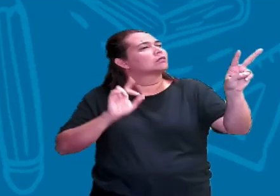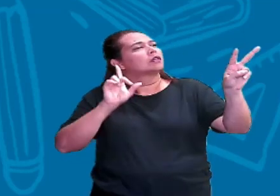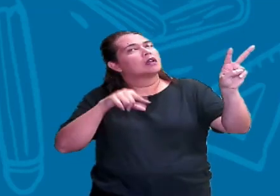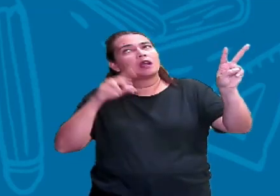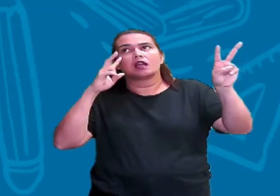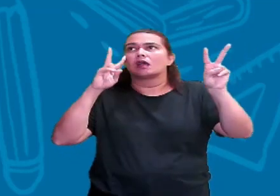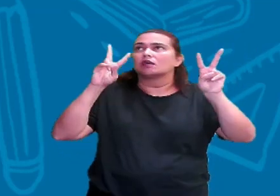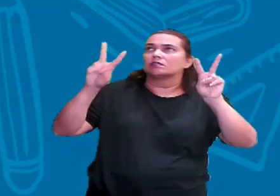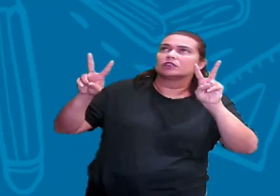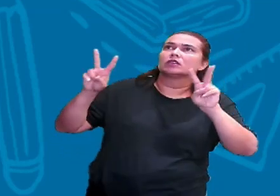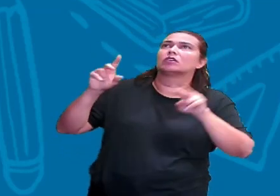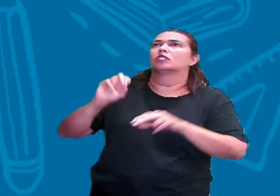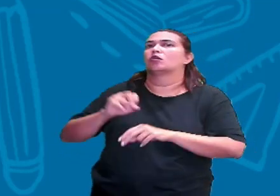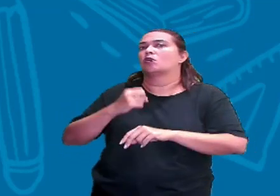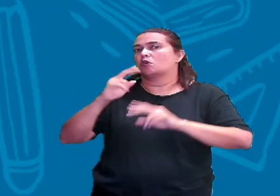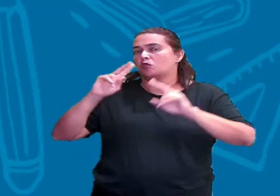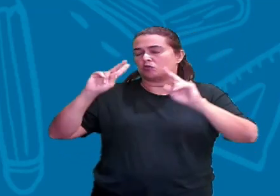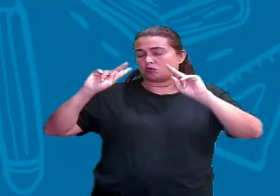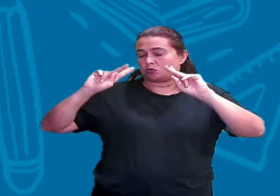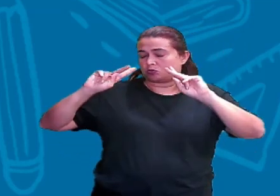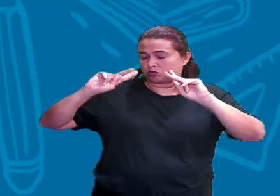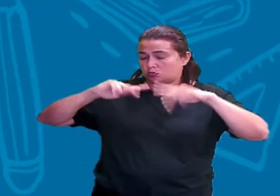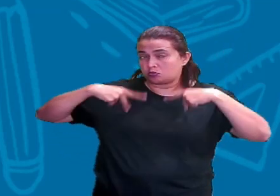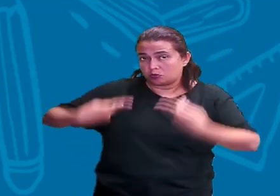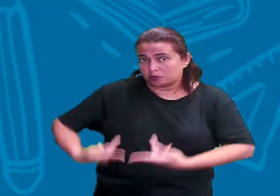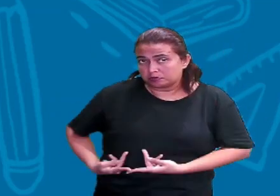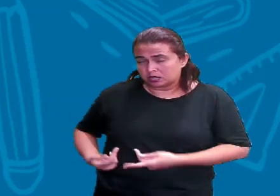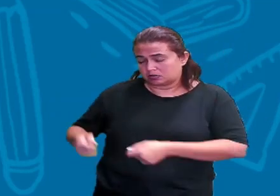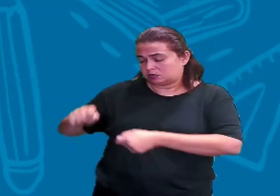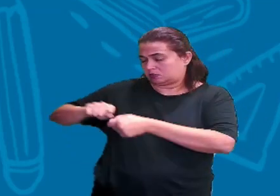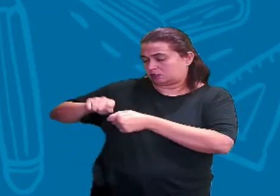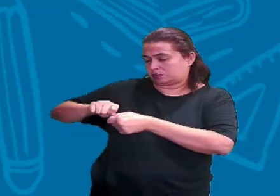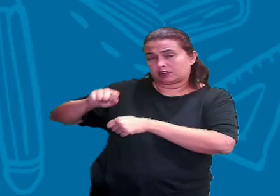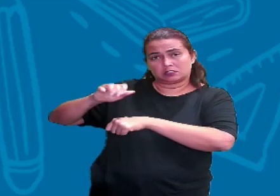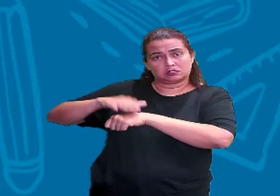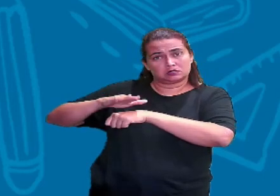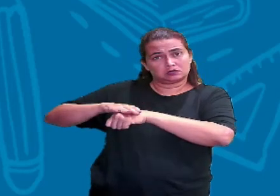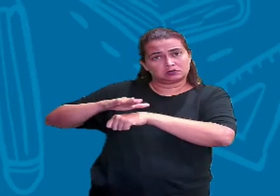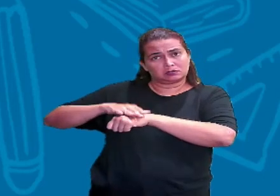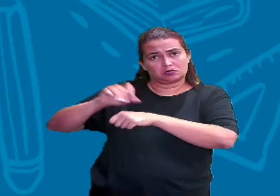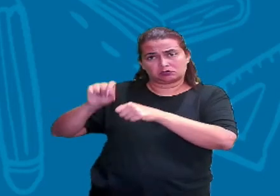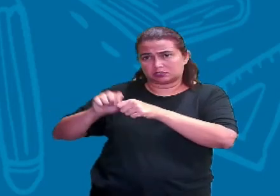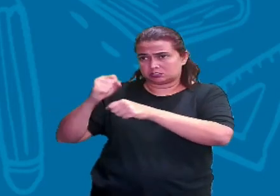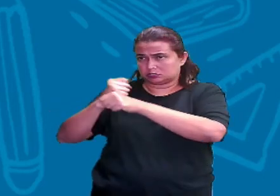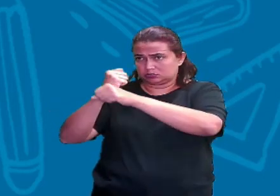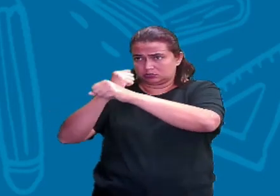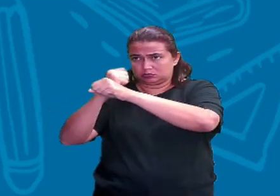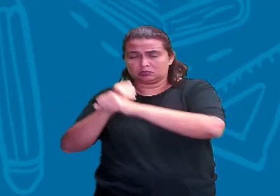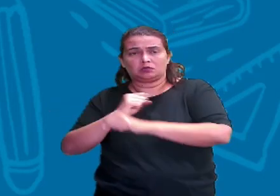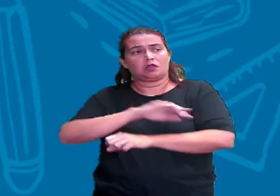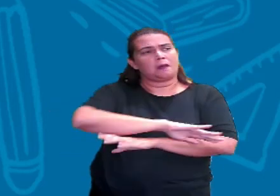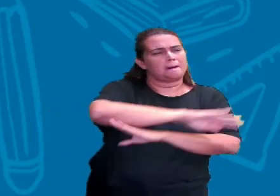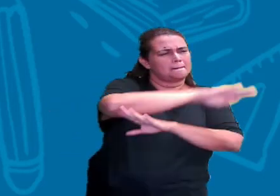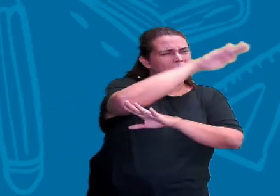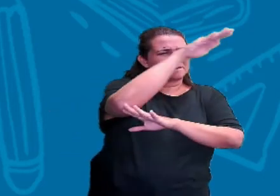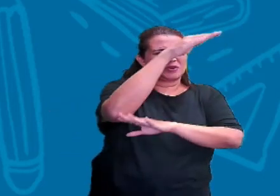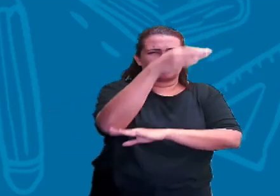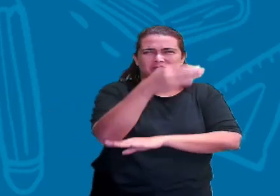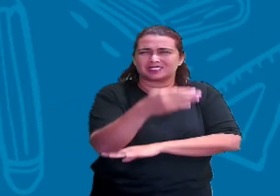humano já construiu ou alterou, certo? Montanhas, florestadas ou desmatadas,